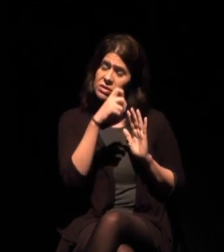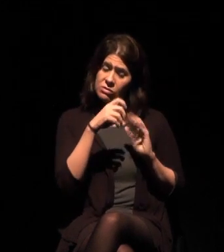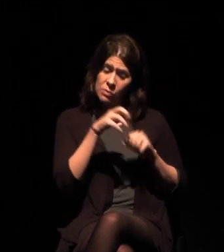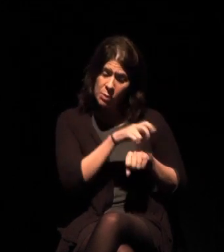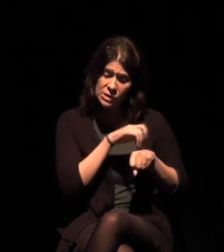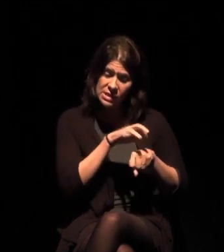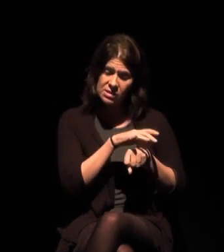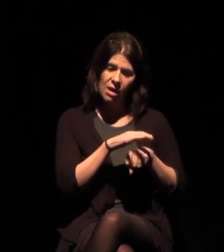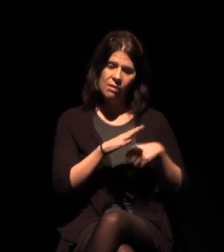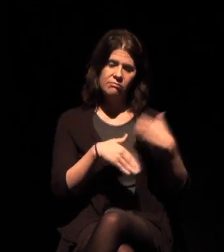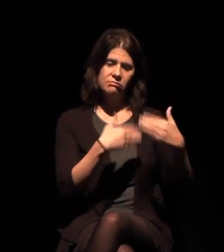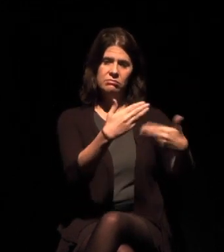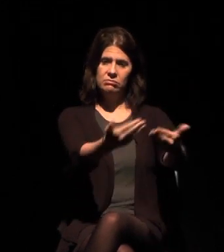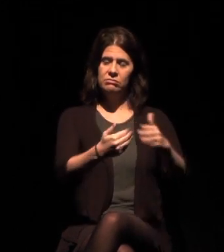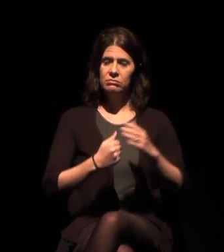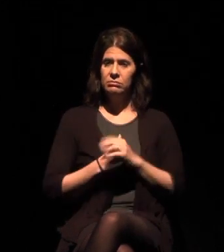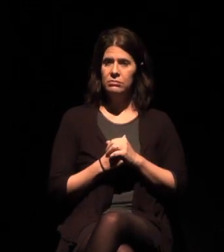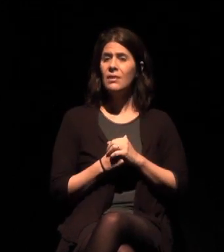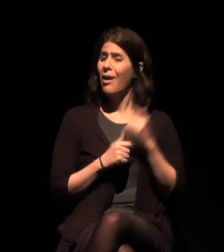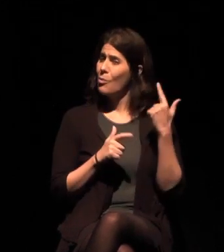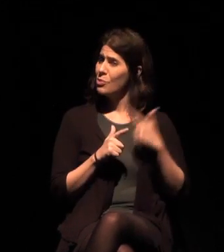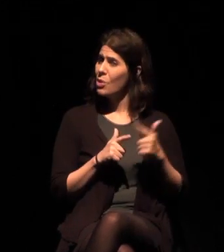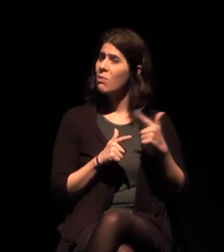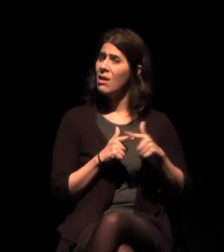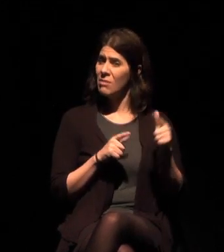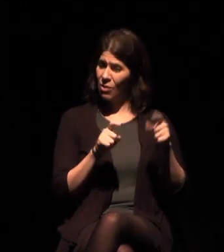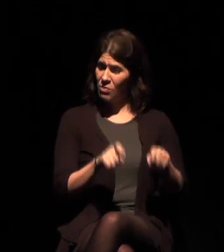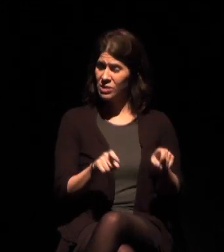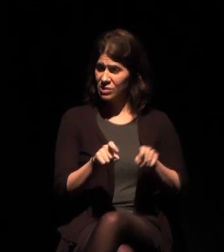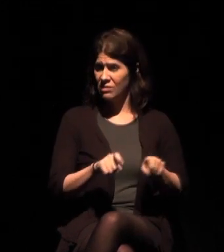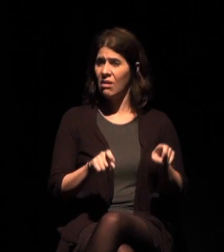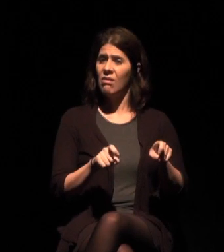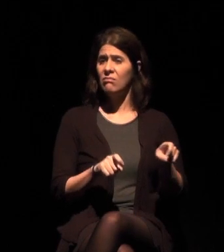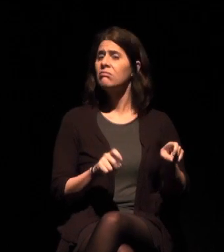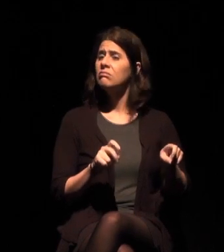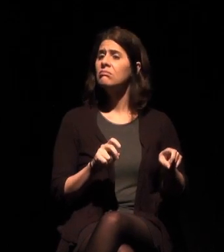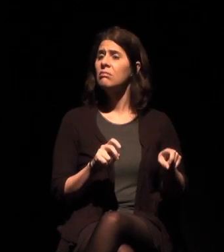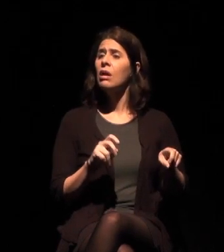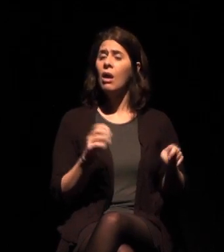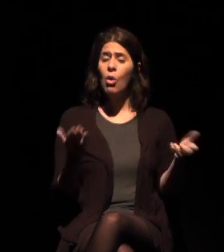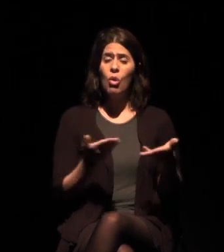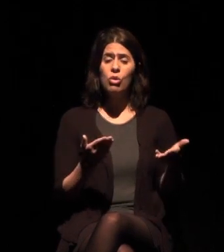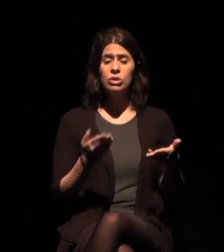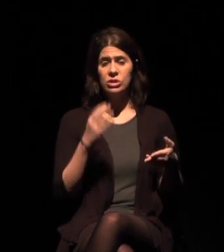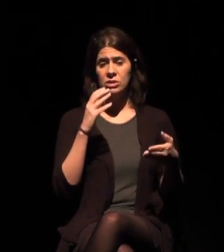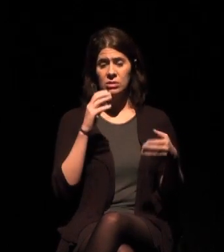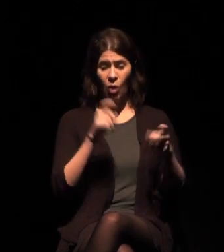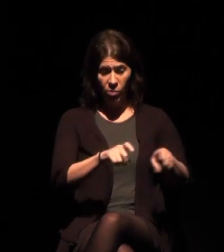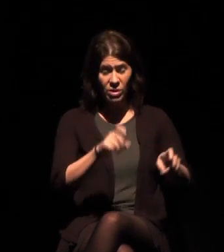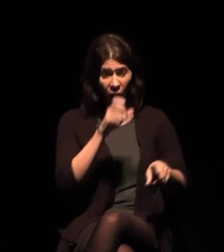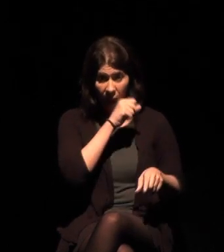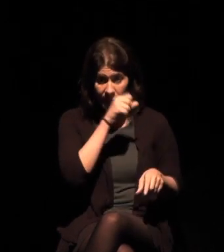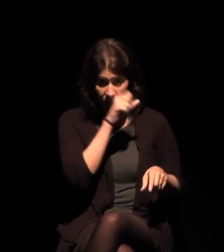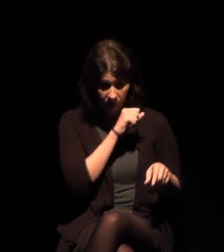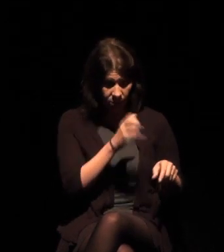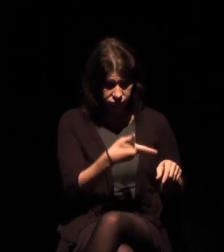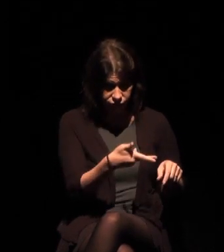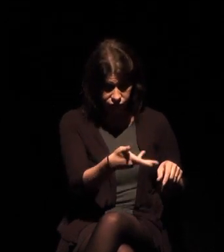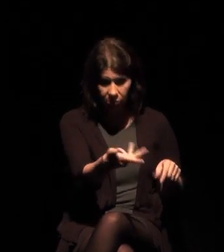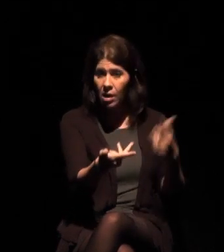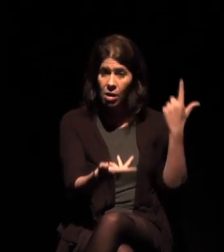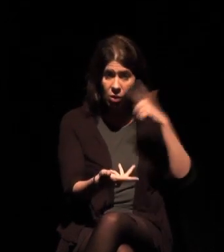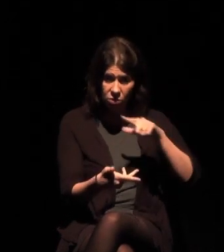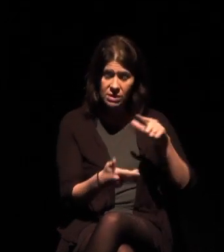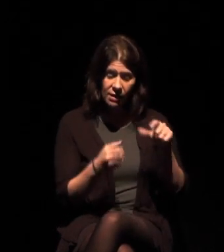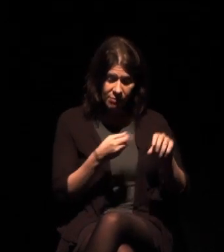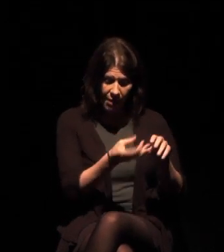que eu acho que tá em andamento à medida que os computadores vão ficando mais rápidos se torna mais fácil lidar com todas essas